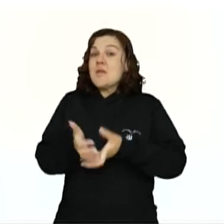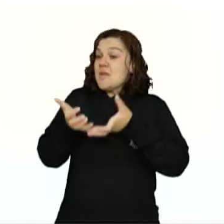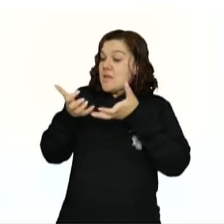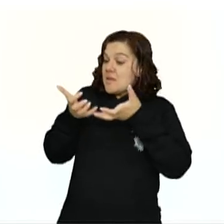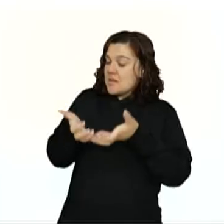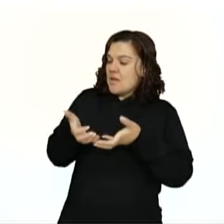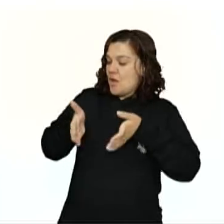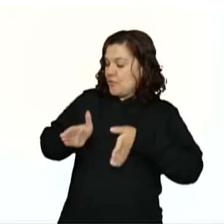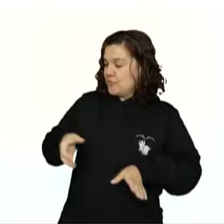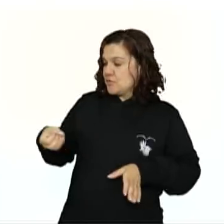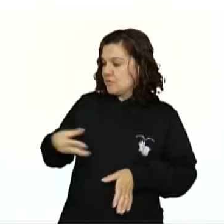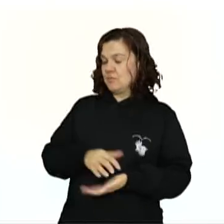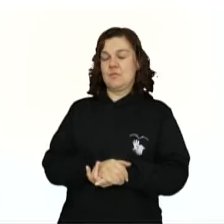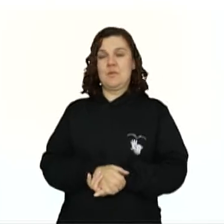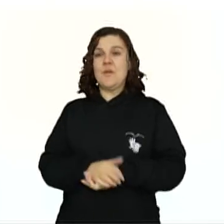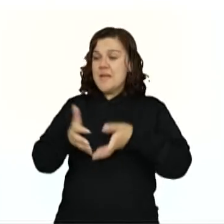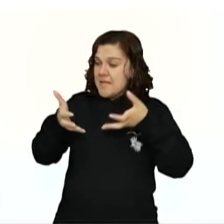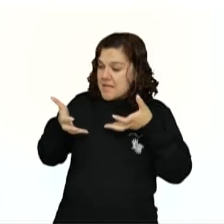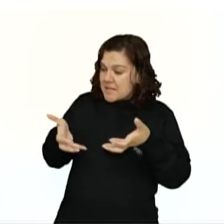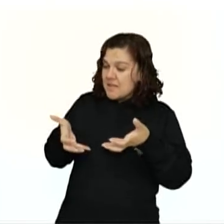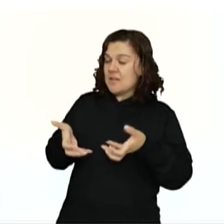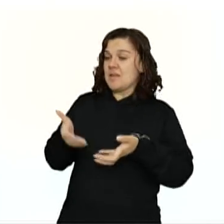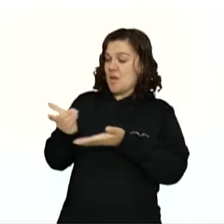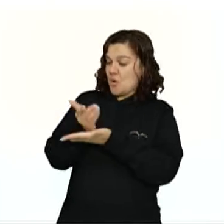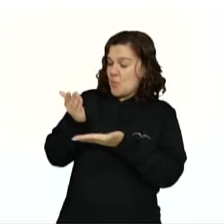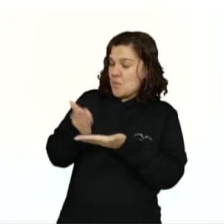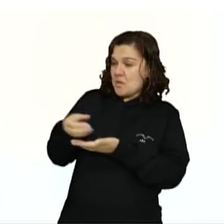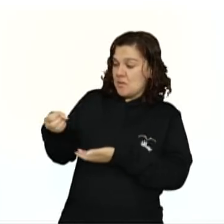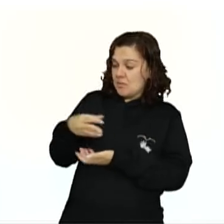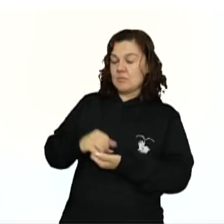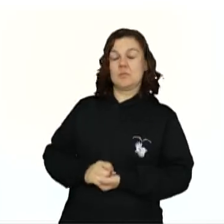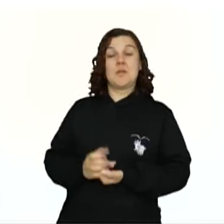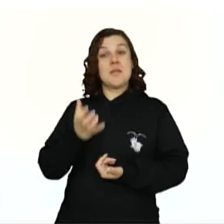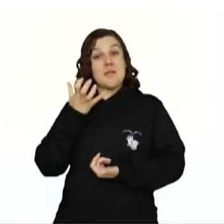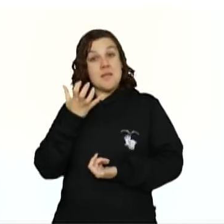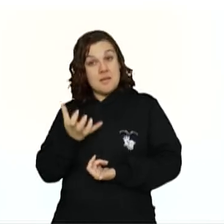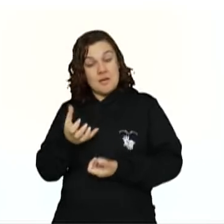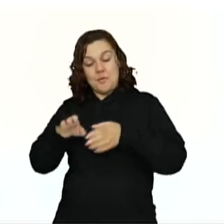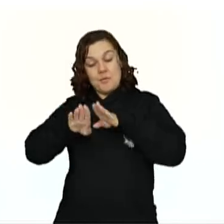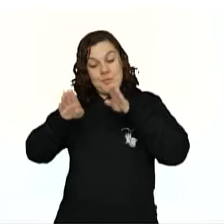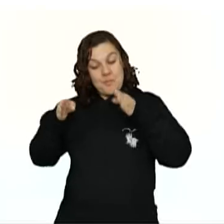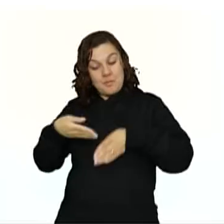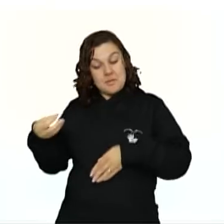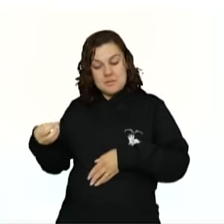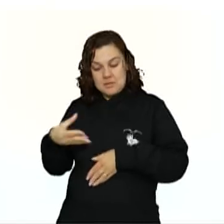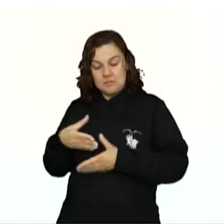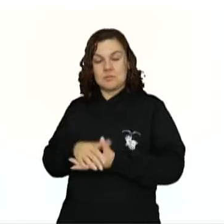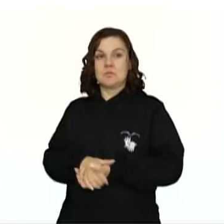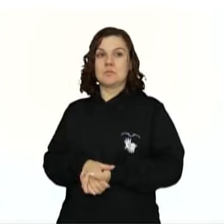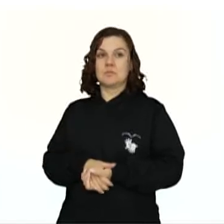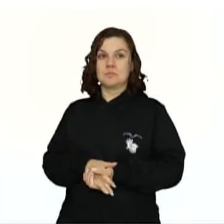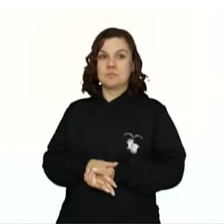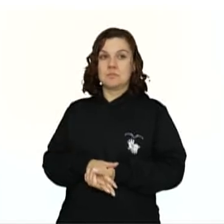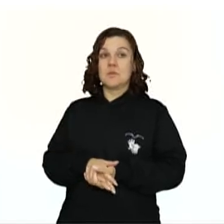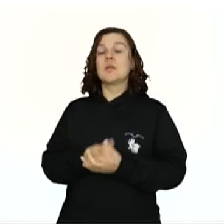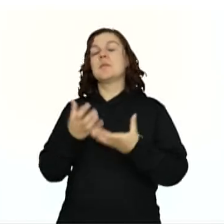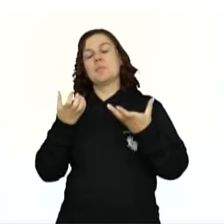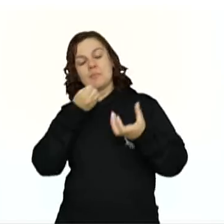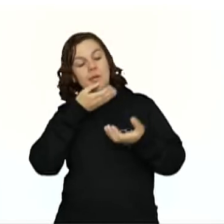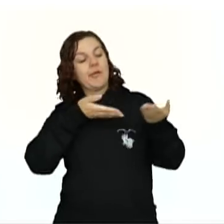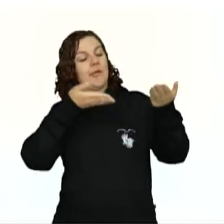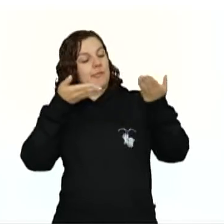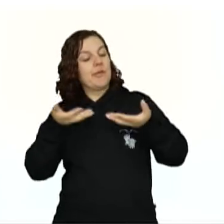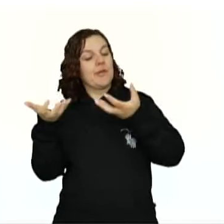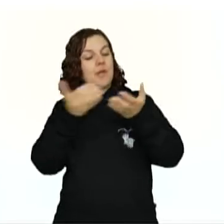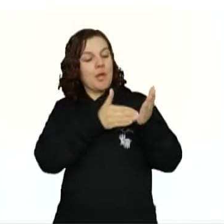Quero um vestido novo, quero um livro novo, quero uma mesa nova.